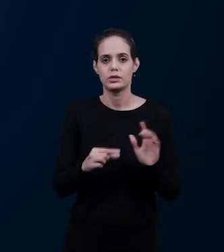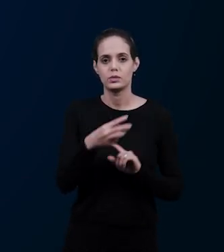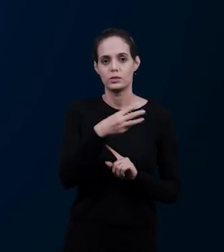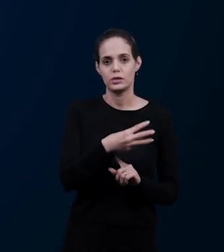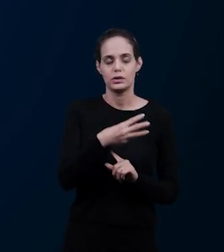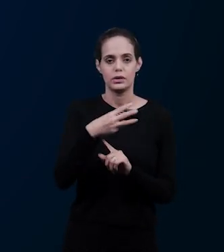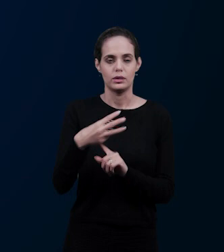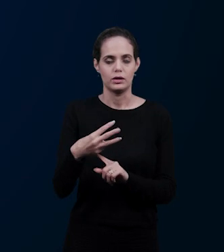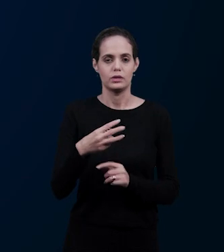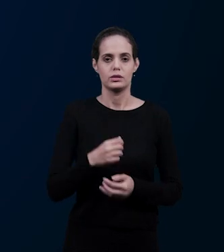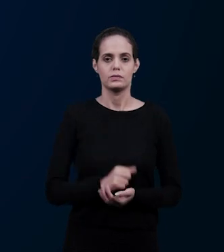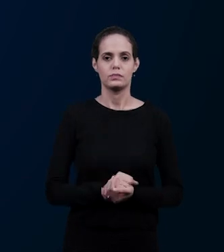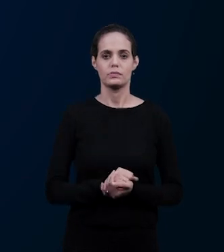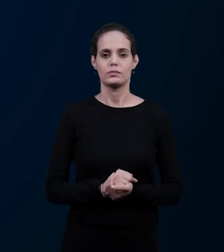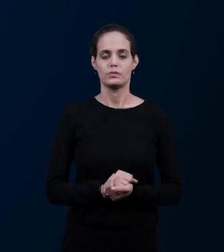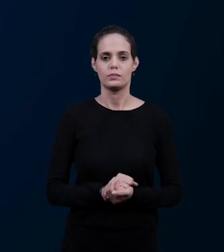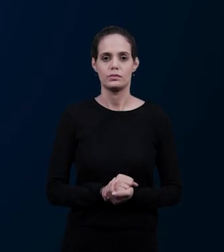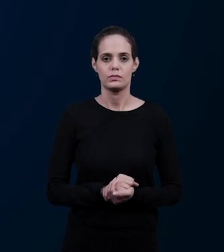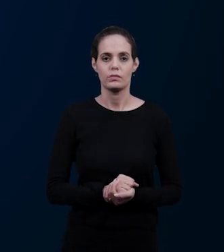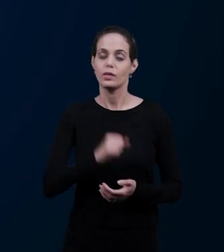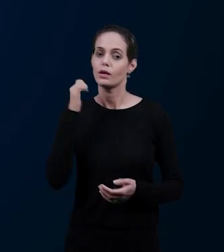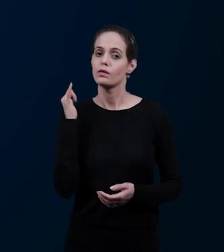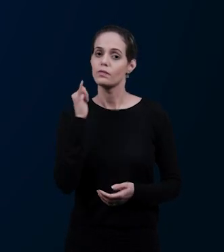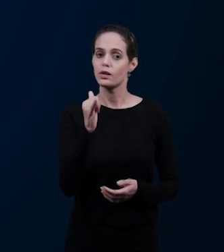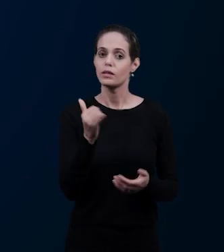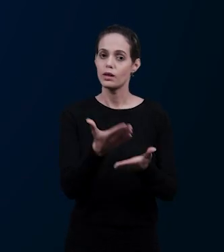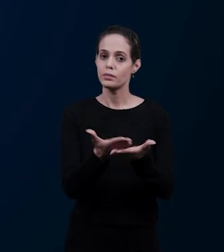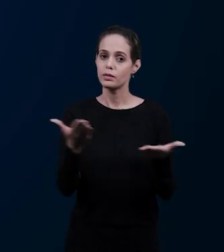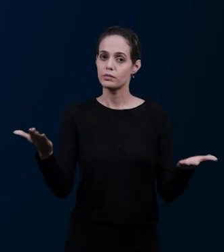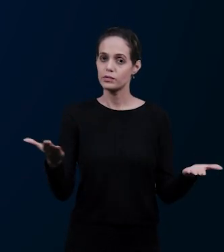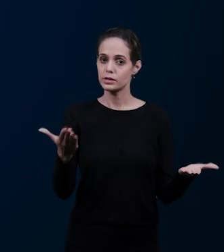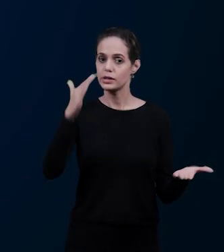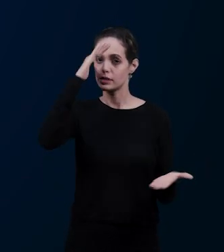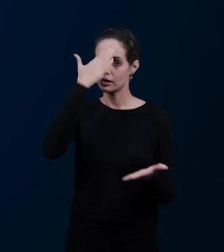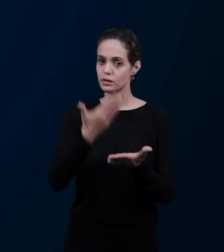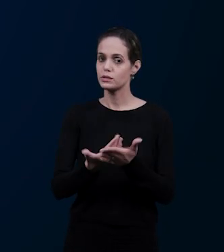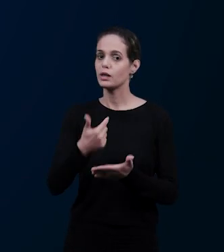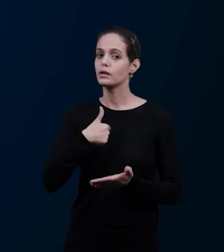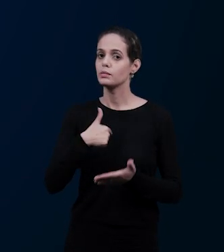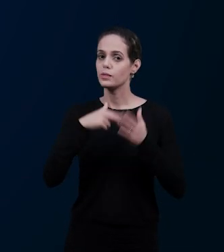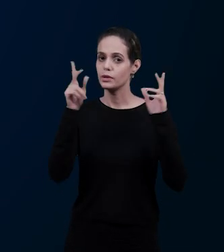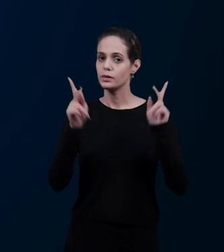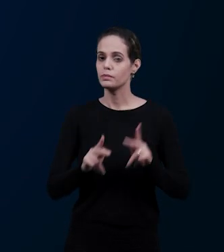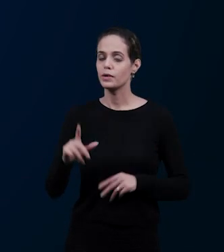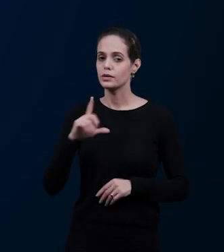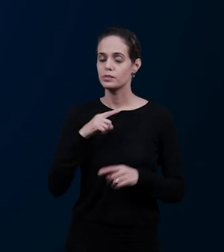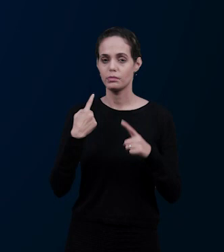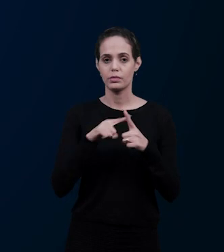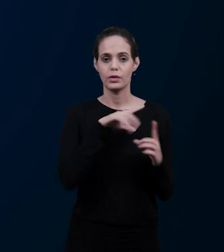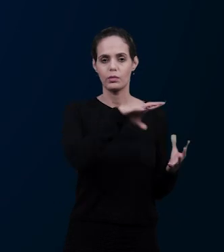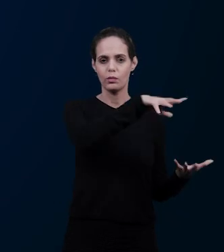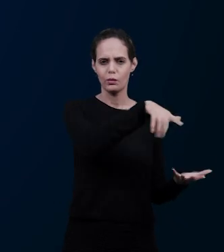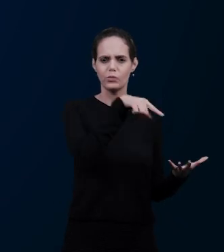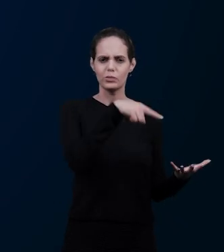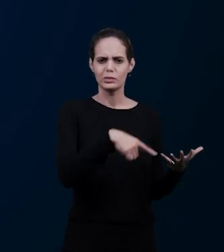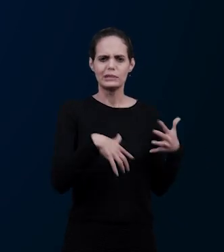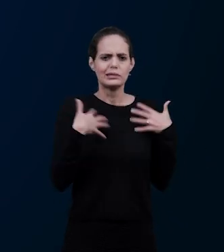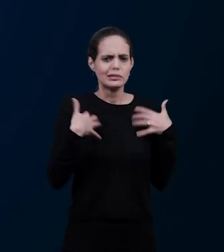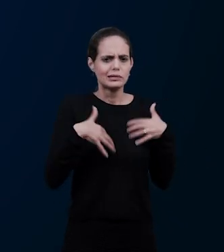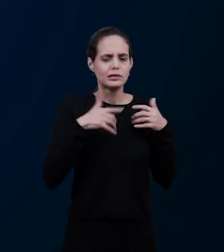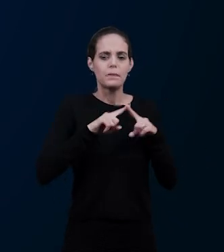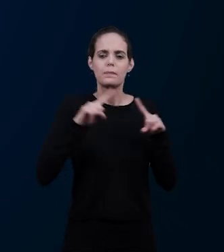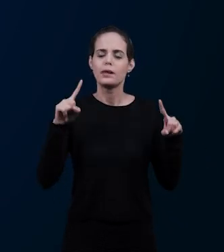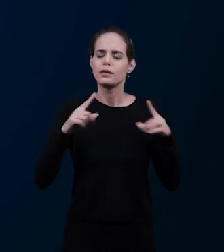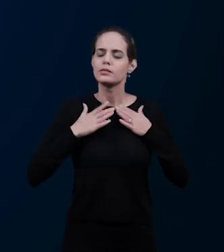no versículo 33. Tenho-vos dito isso para que em mim tenhais paz. No mundo tereis